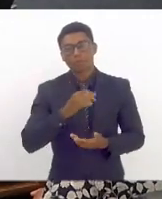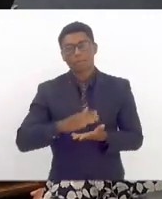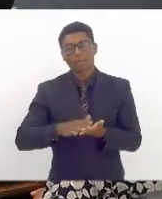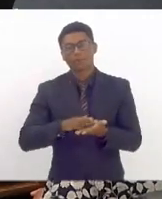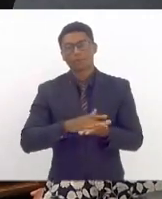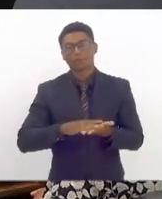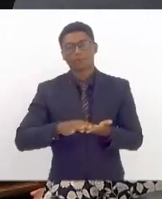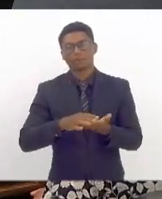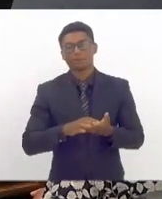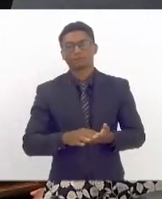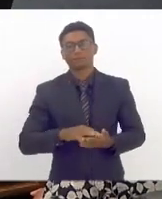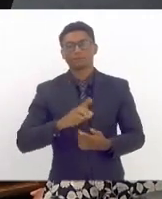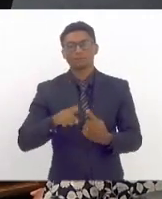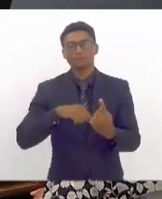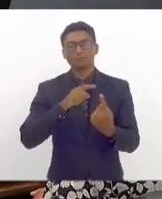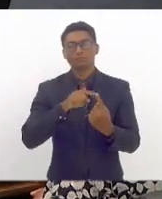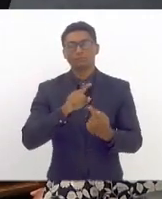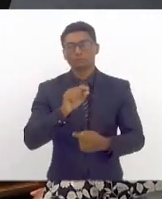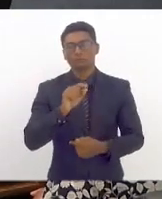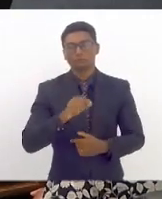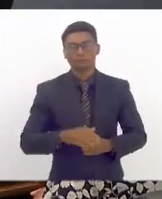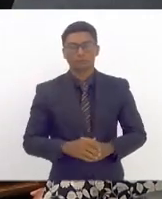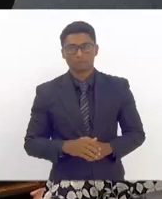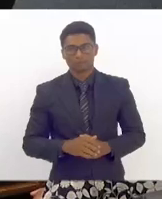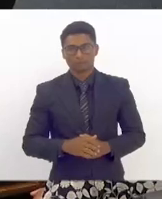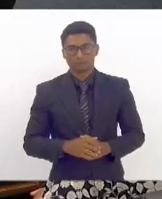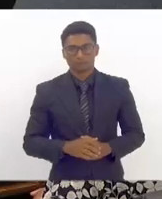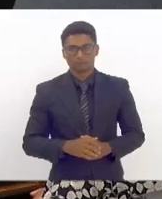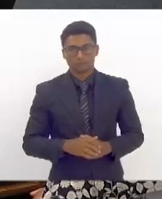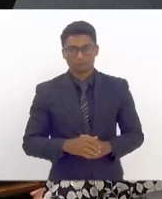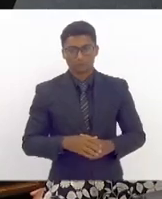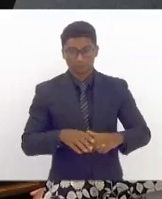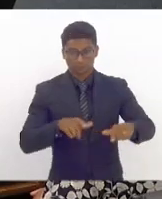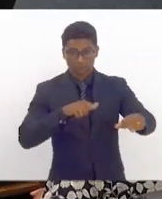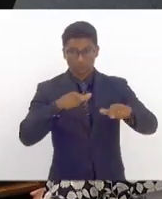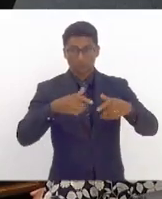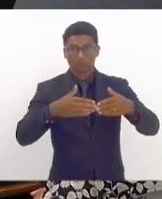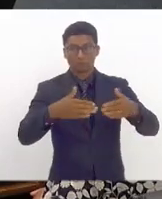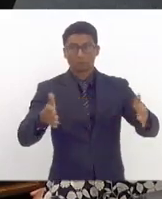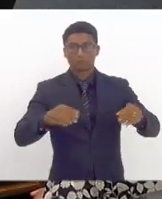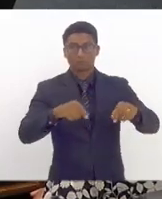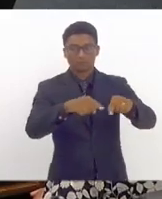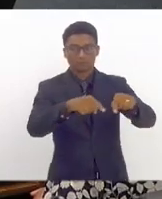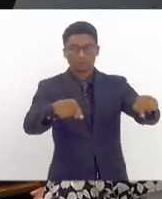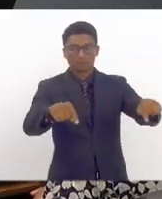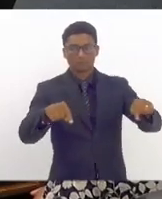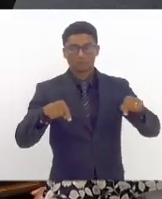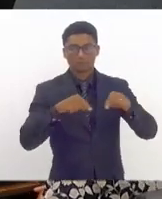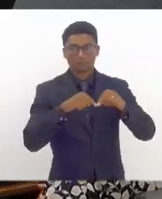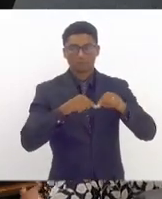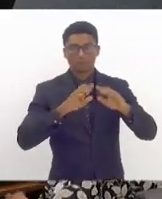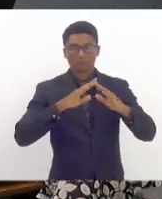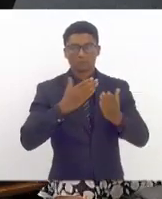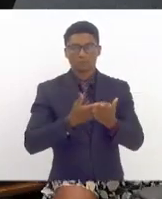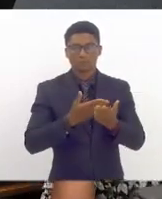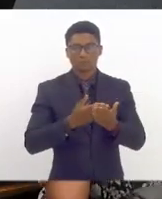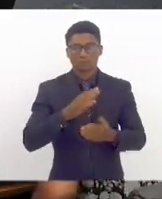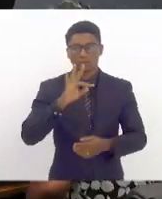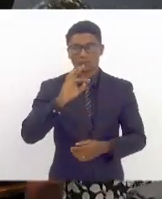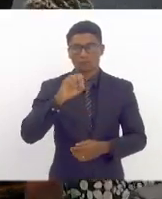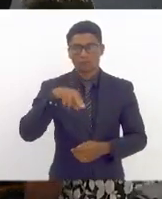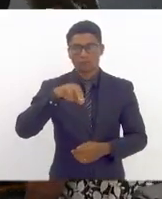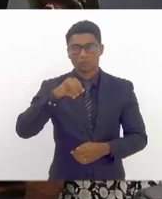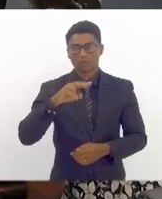teu objetivo né nosso trabalho Começa dentro de uma sala de aula no CIEP Toninho Marques